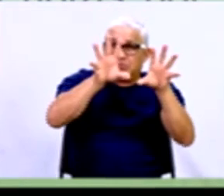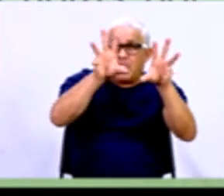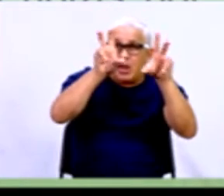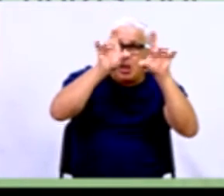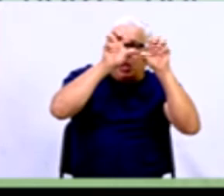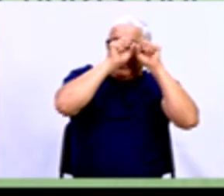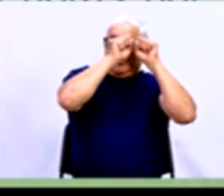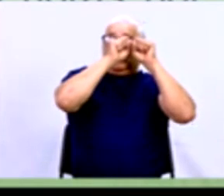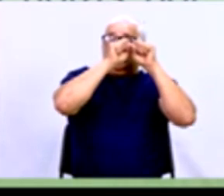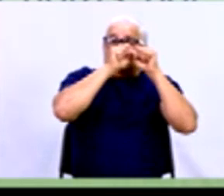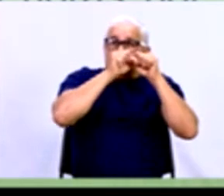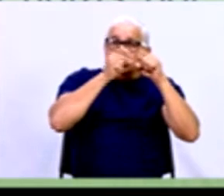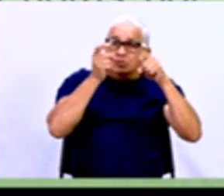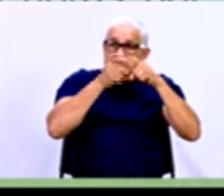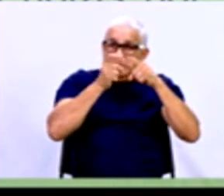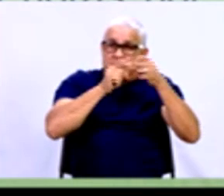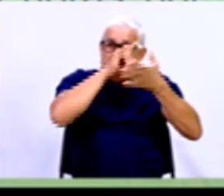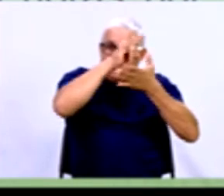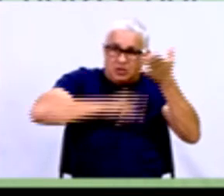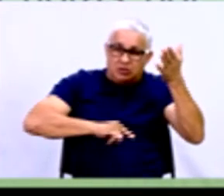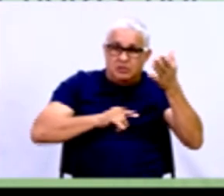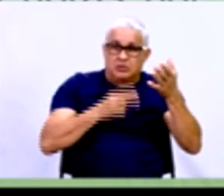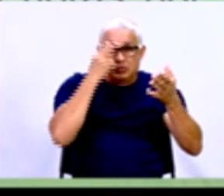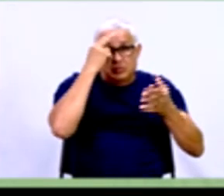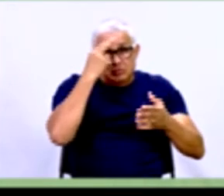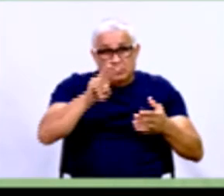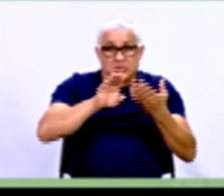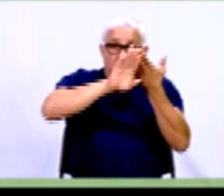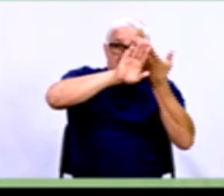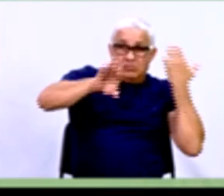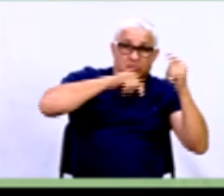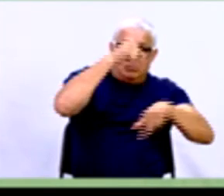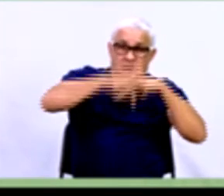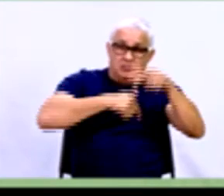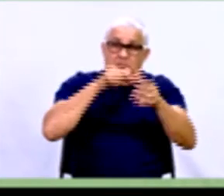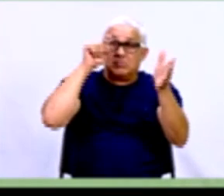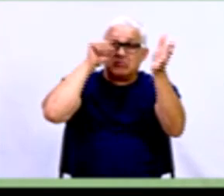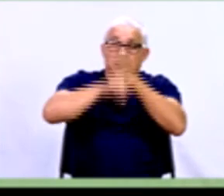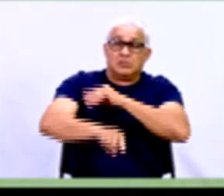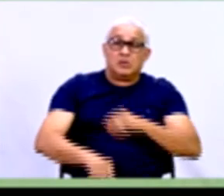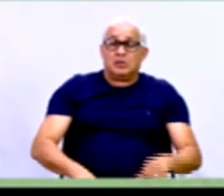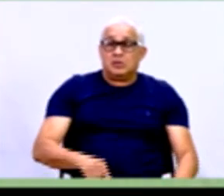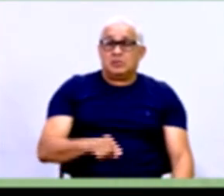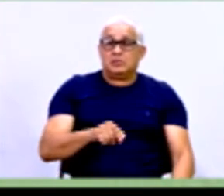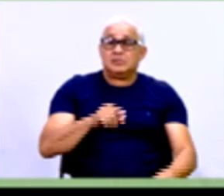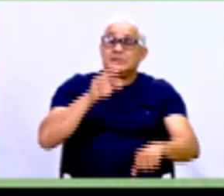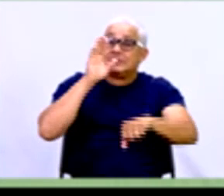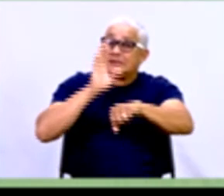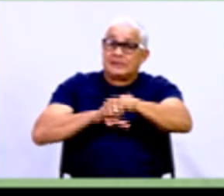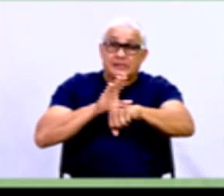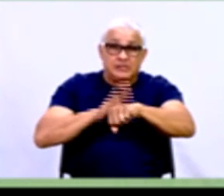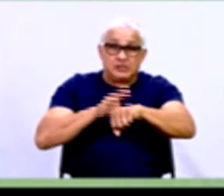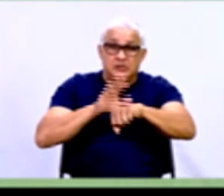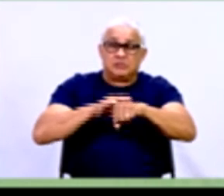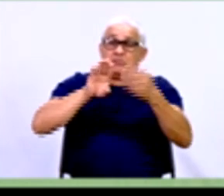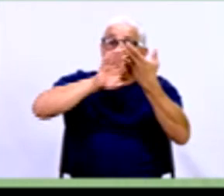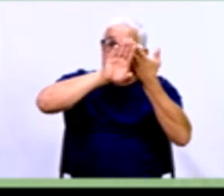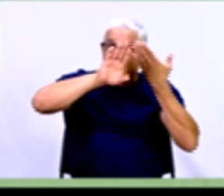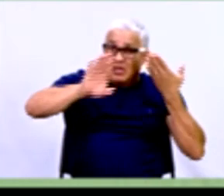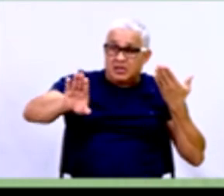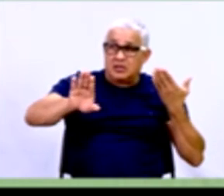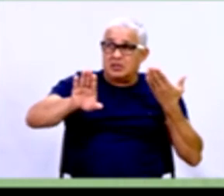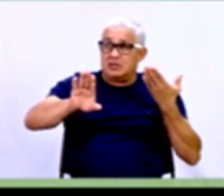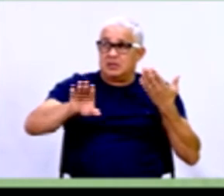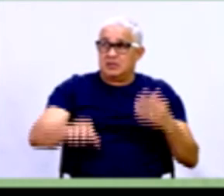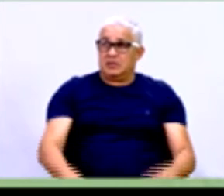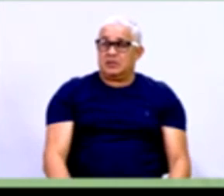afastado pelo período das suas atividades por 2 dias. A pergunta é, o tempo de afastamento, a alternativa que diz o